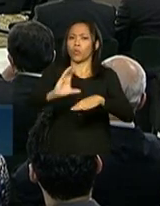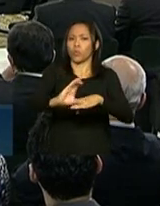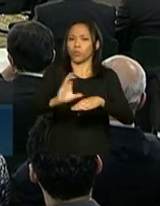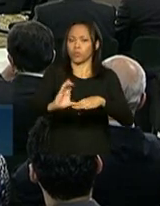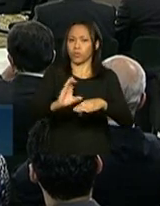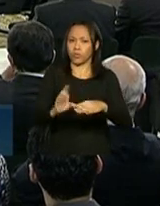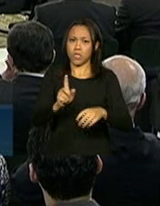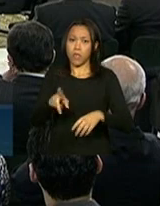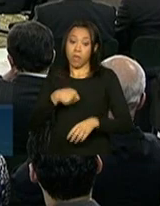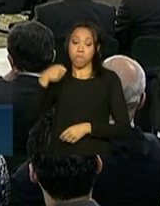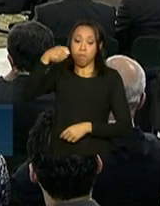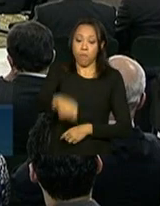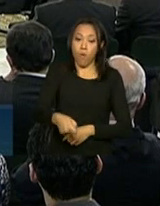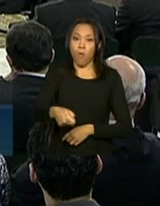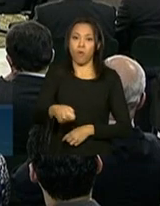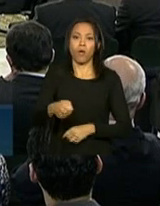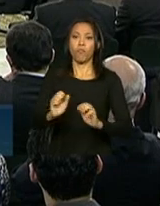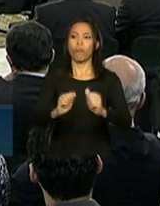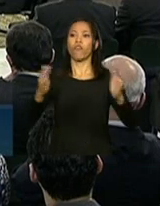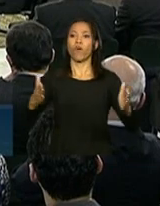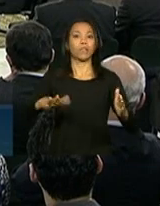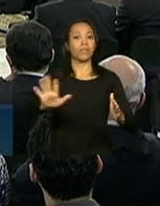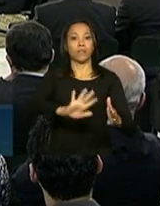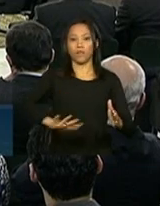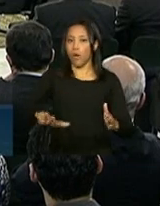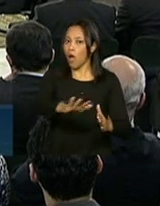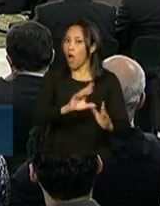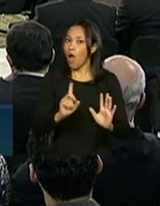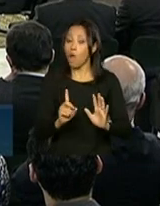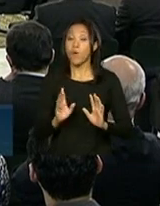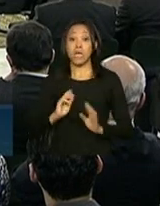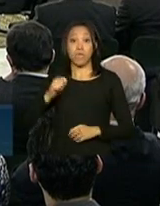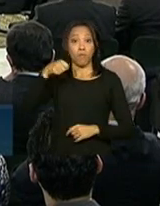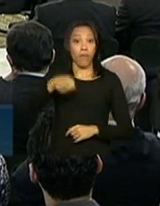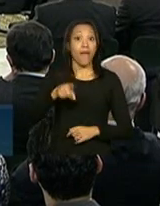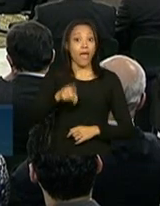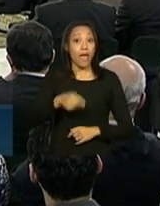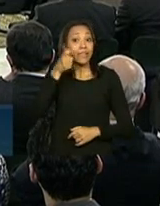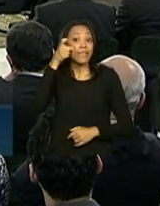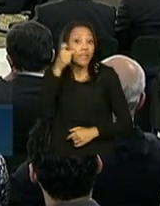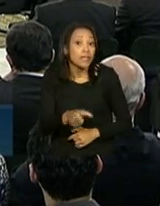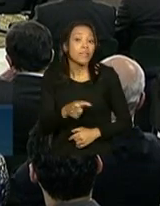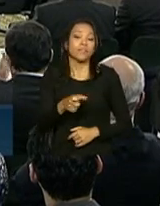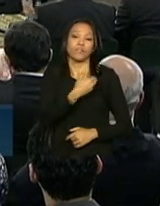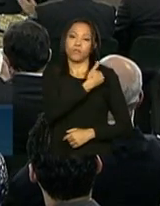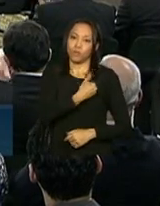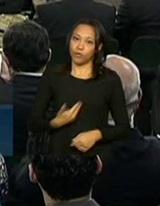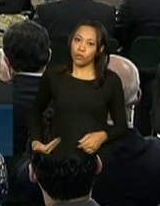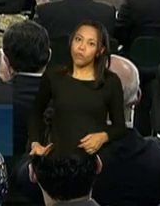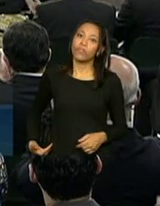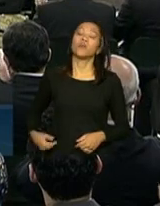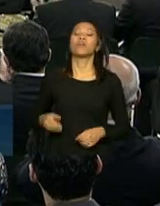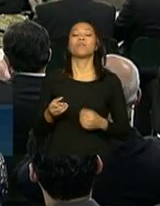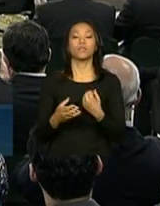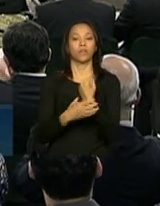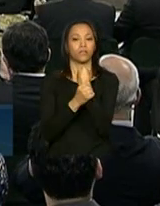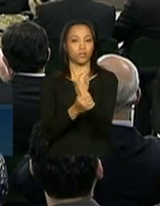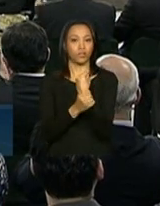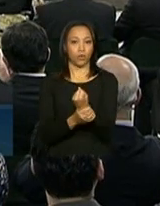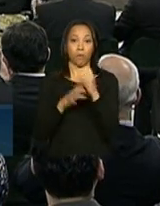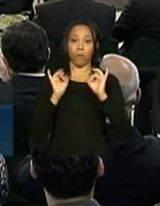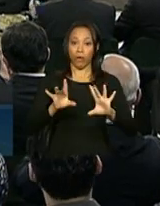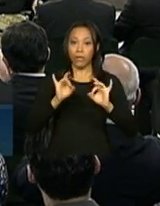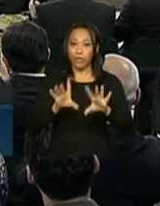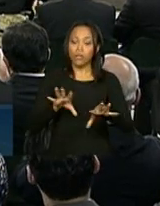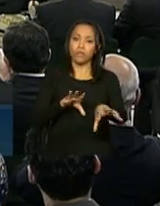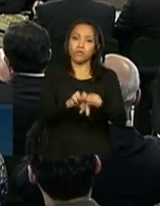lógica imposta pelo mercado. Tem que ser uma lógica do interesse público estratégico e garantir a qualidade da formação dos